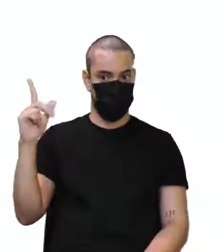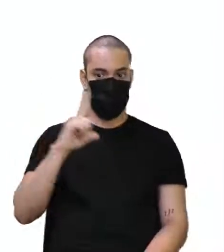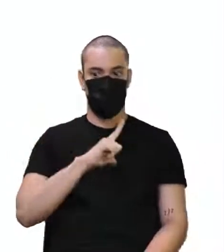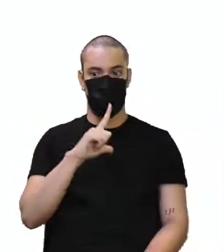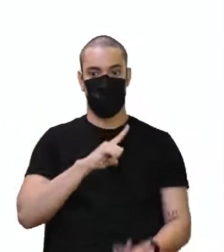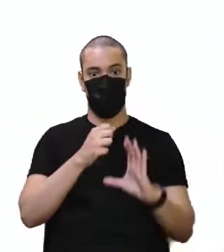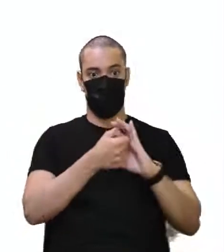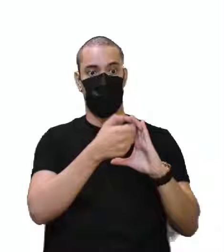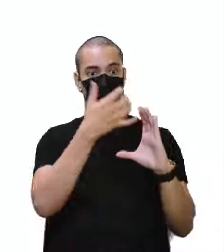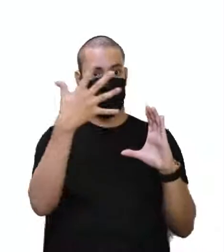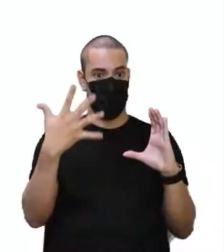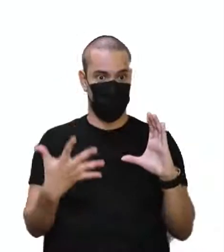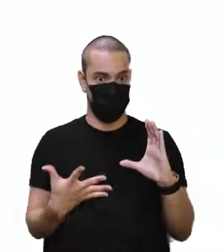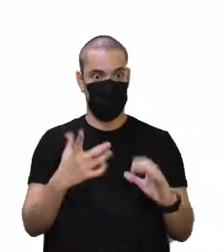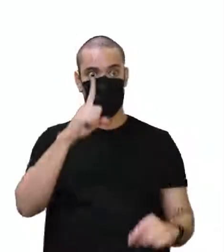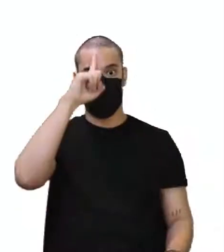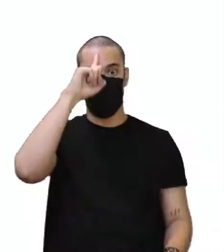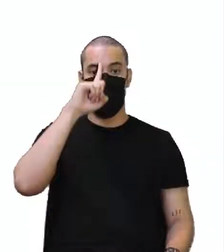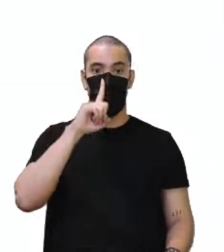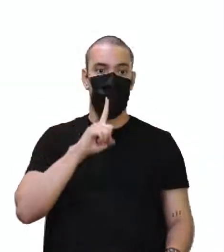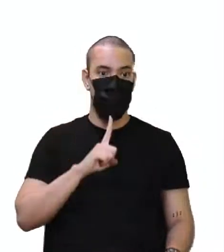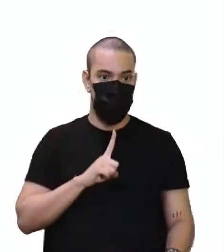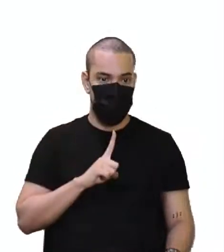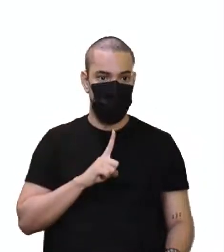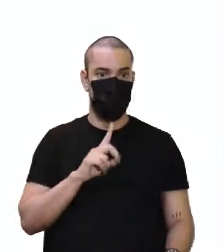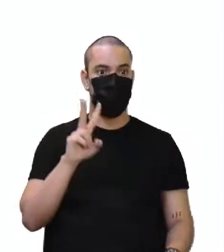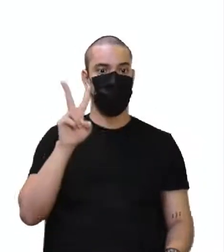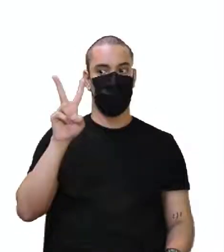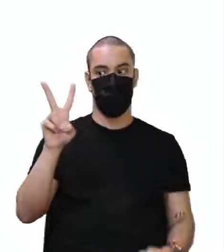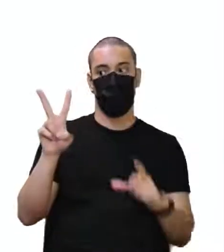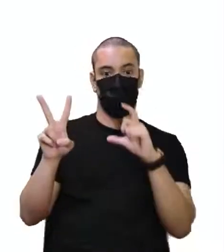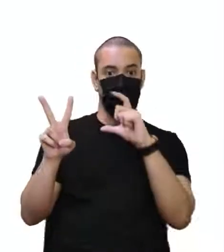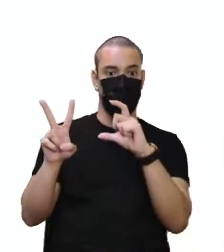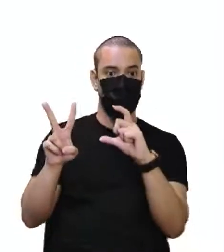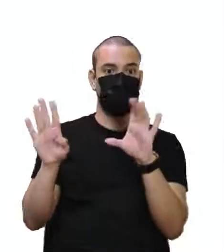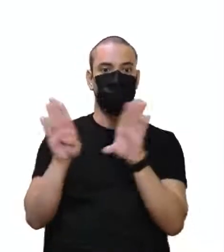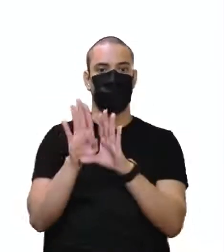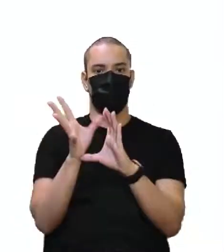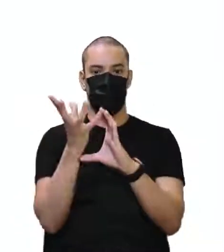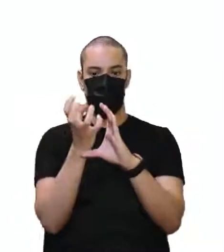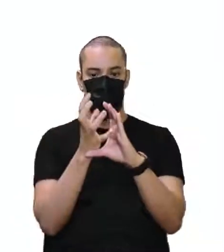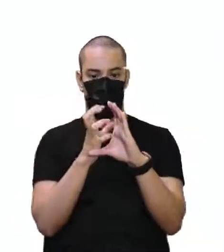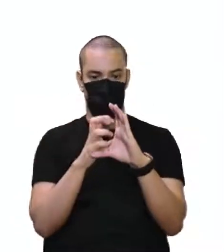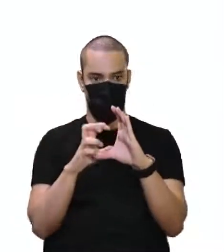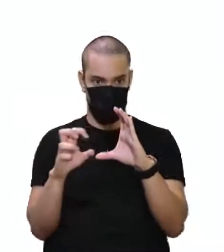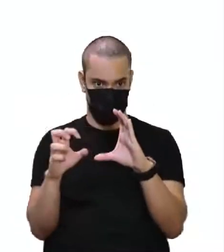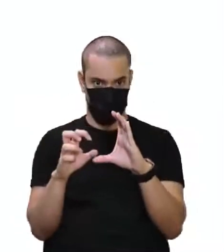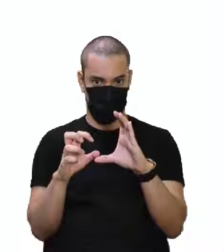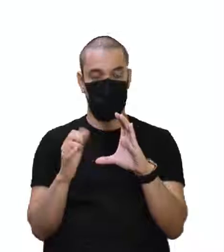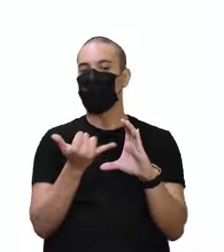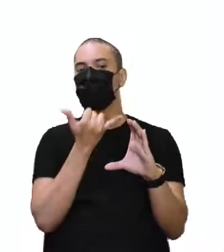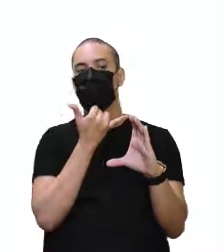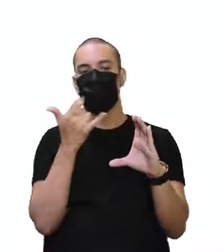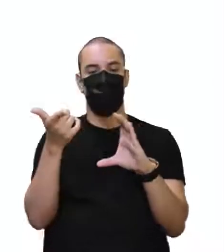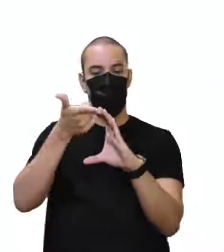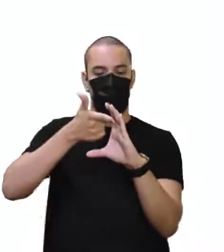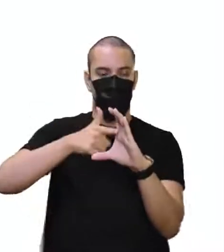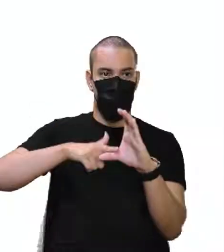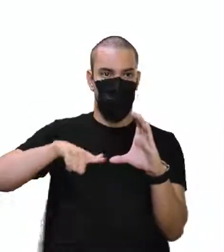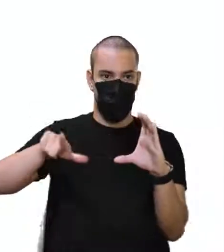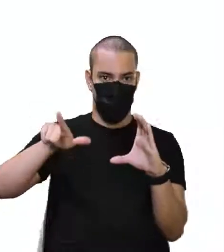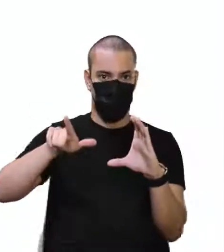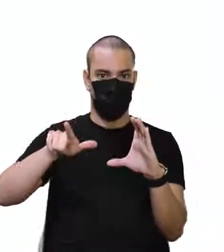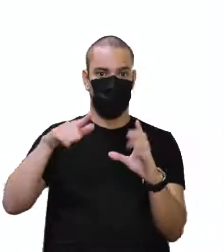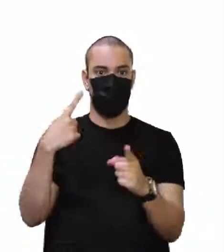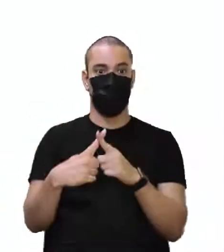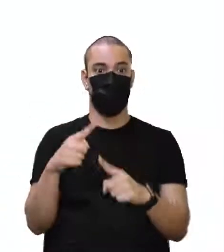essa característica amarela, que é o Vzão, e rugosa, tá? Perdão, lisa, certo?